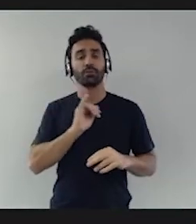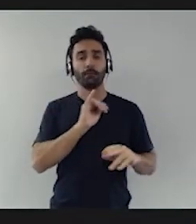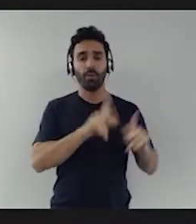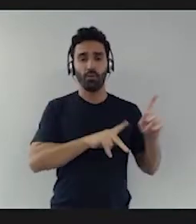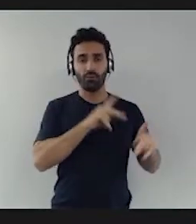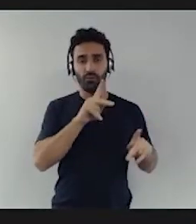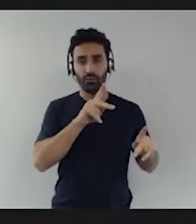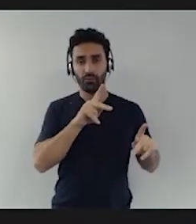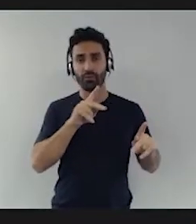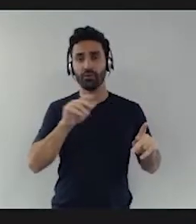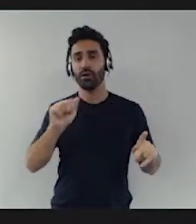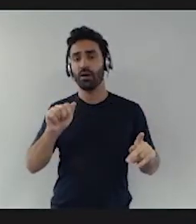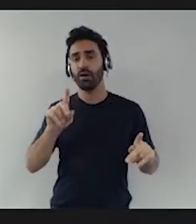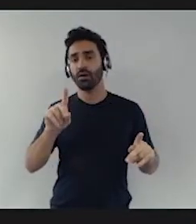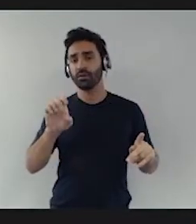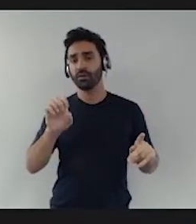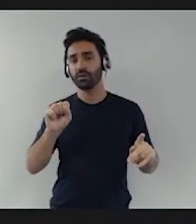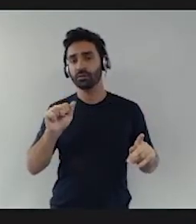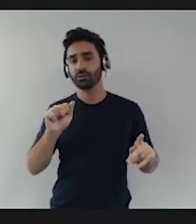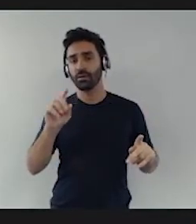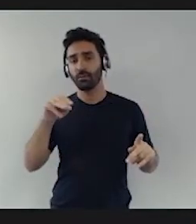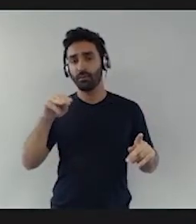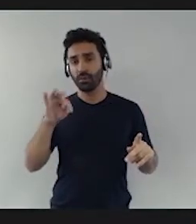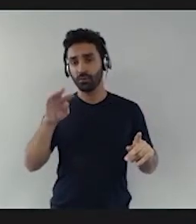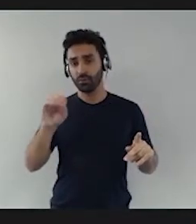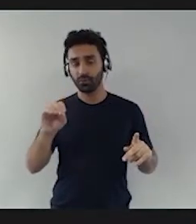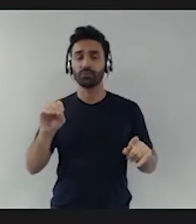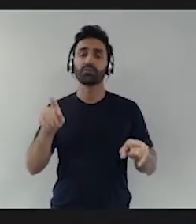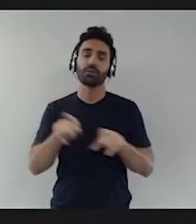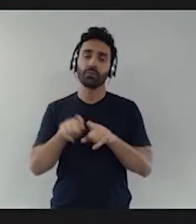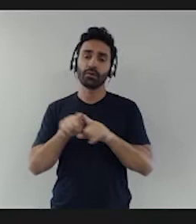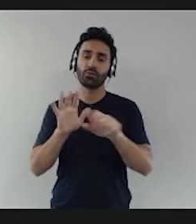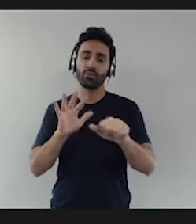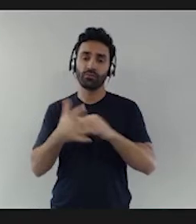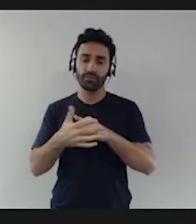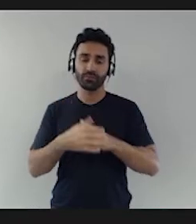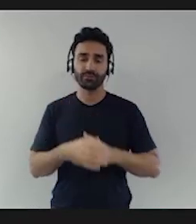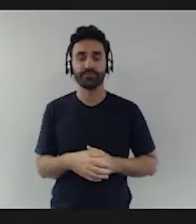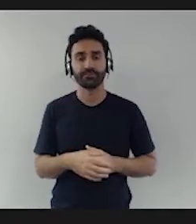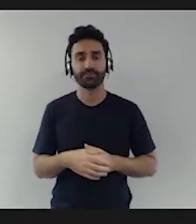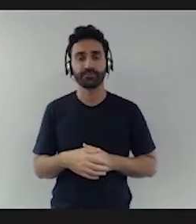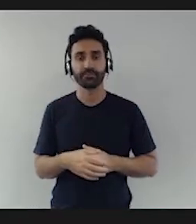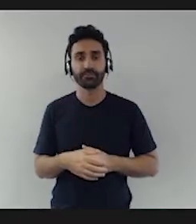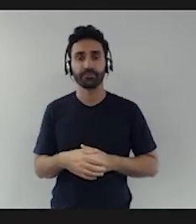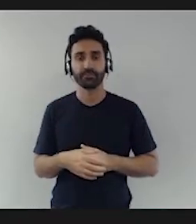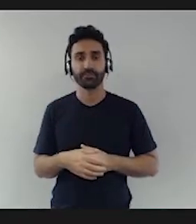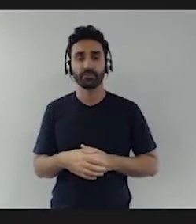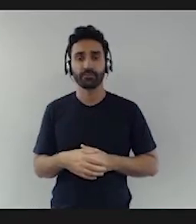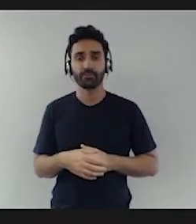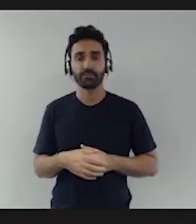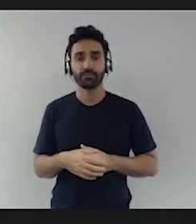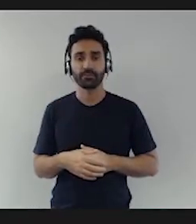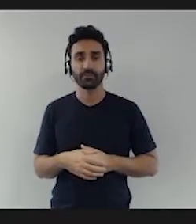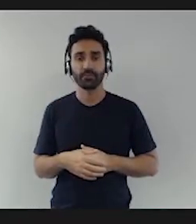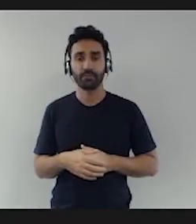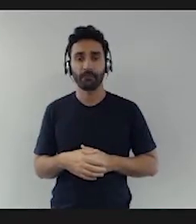população, adensamento e Covid, para concluir que não